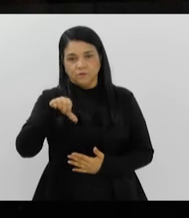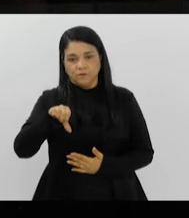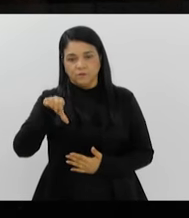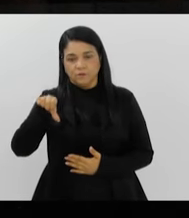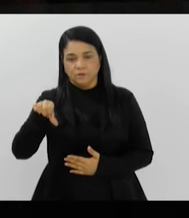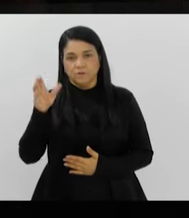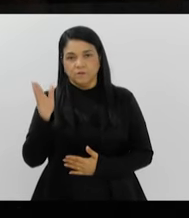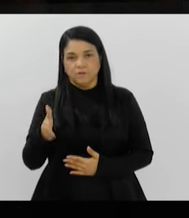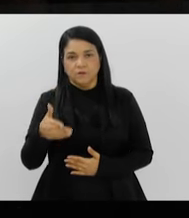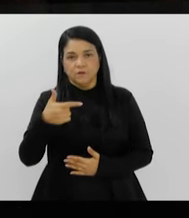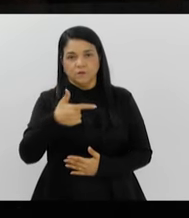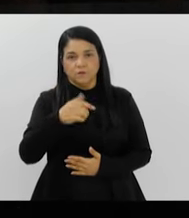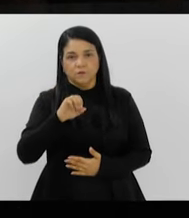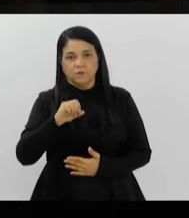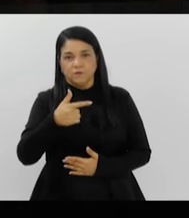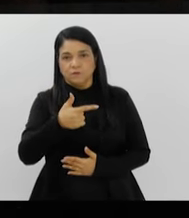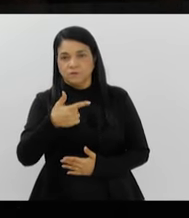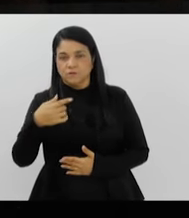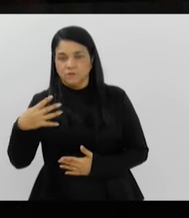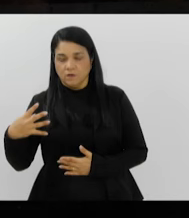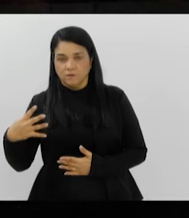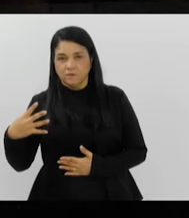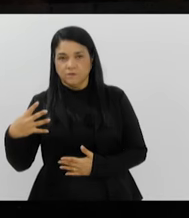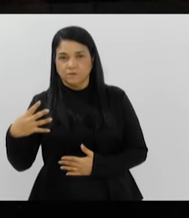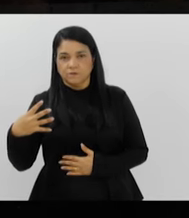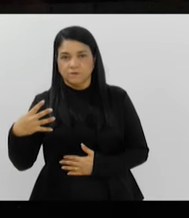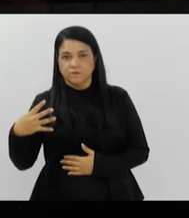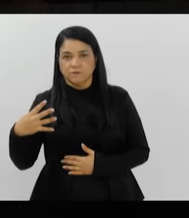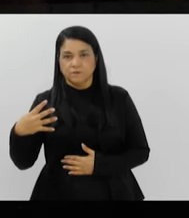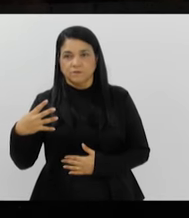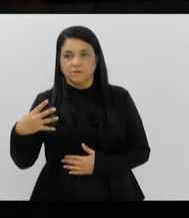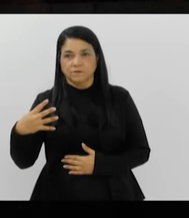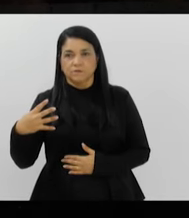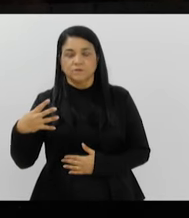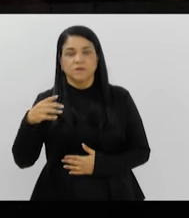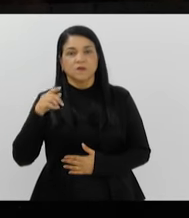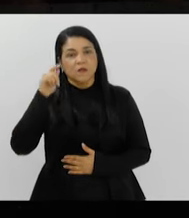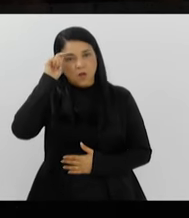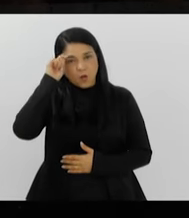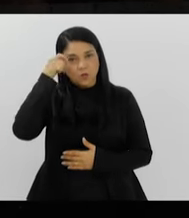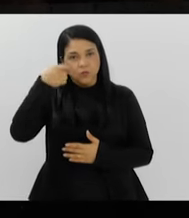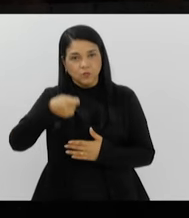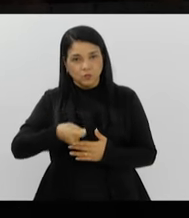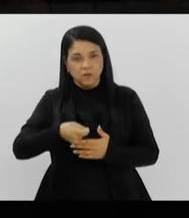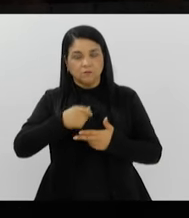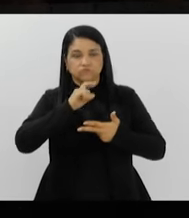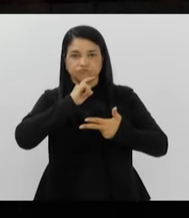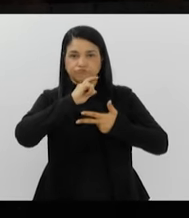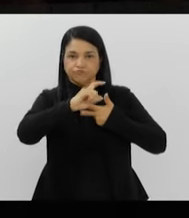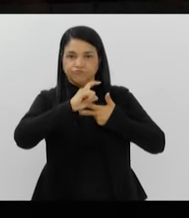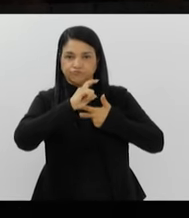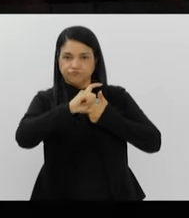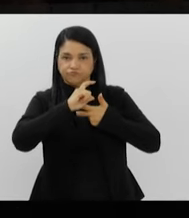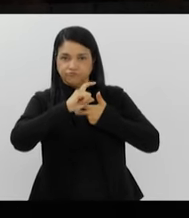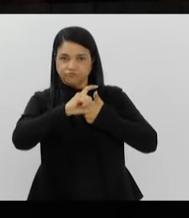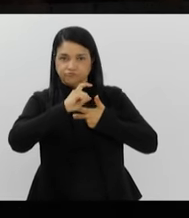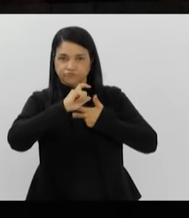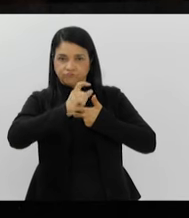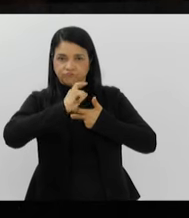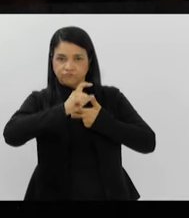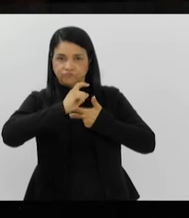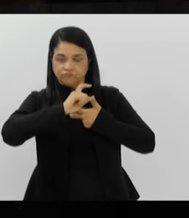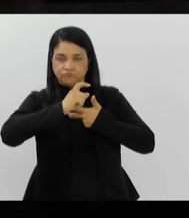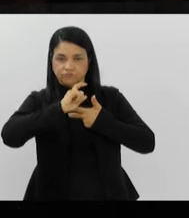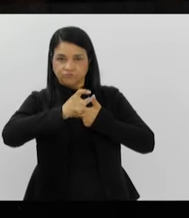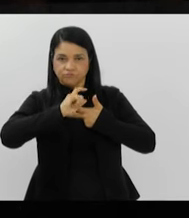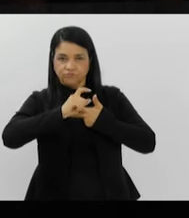4199 de 2024, de autoria do Poder Executivo, que estima